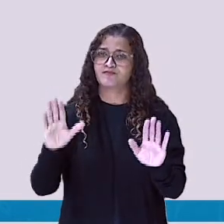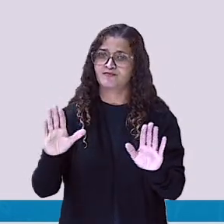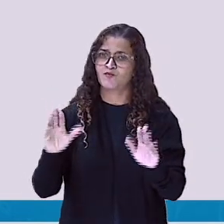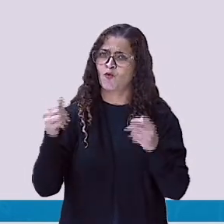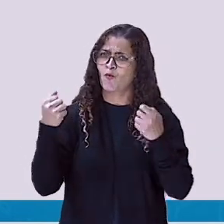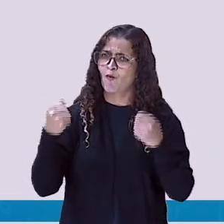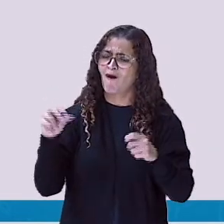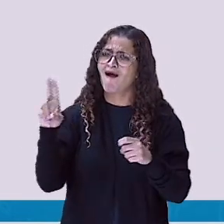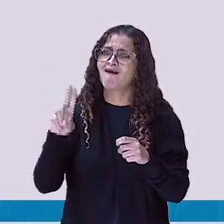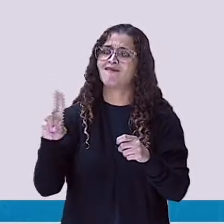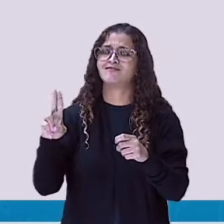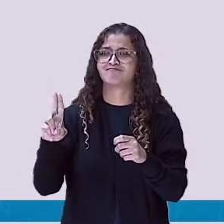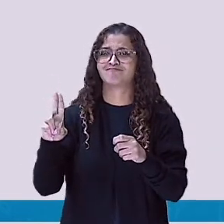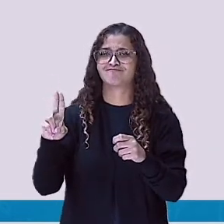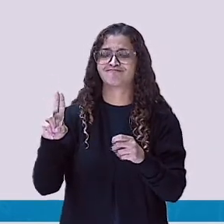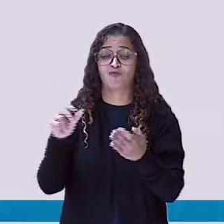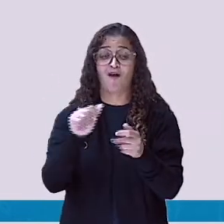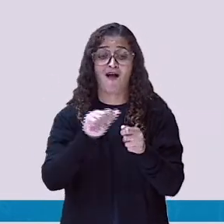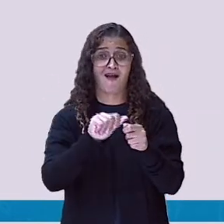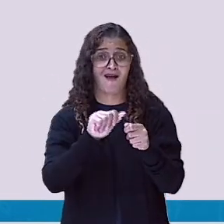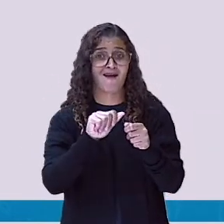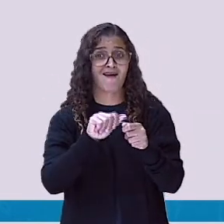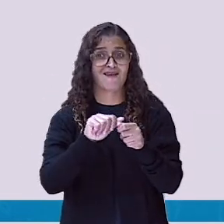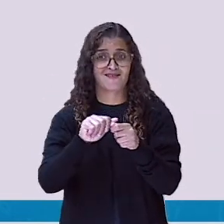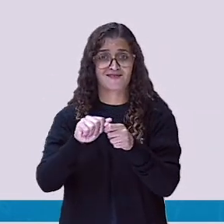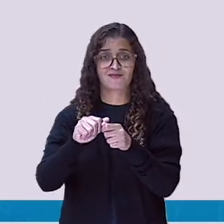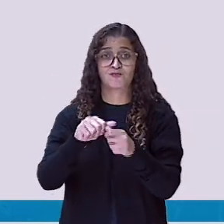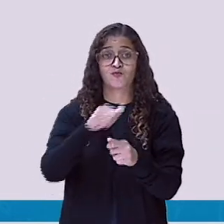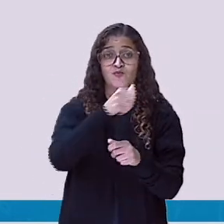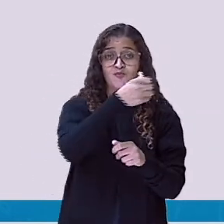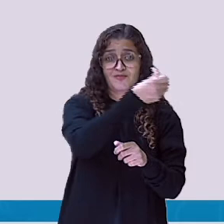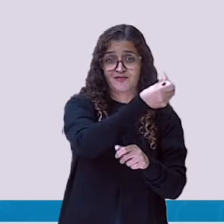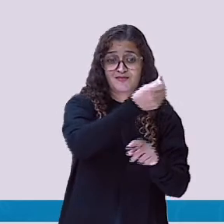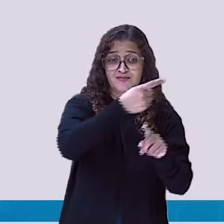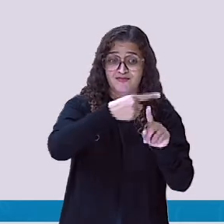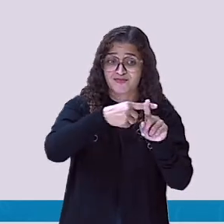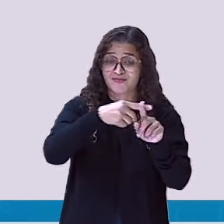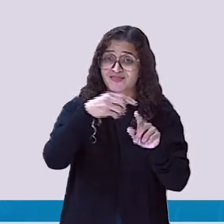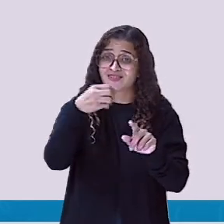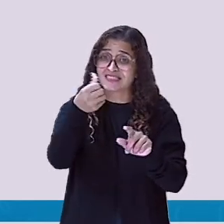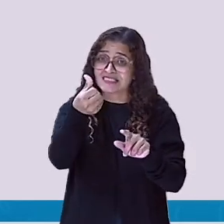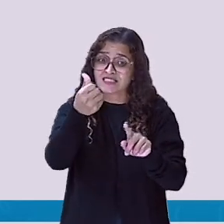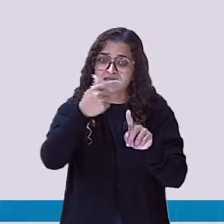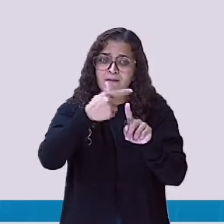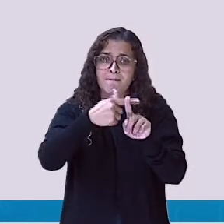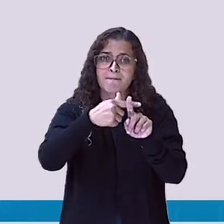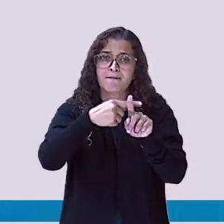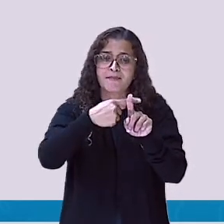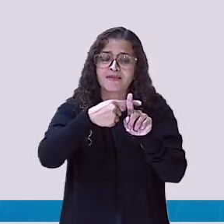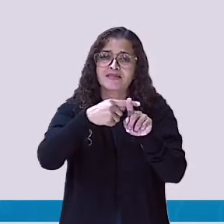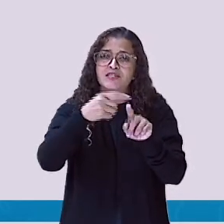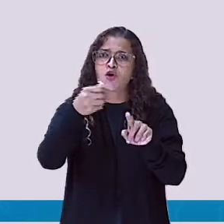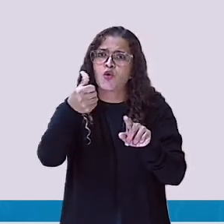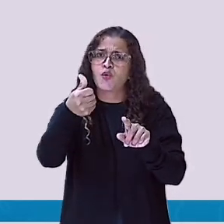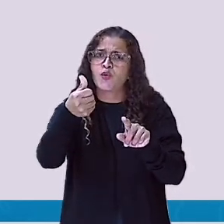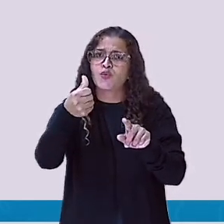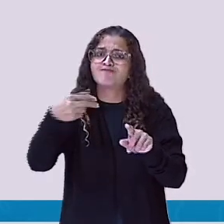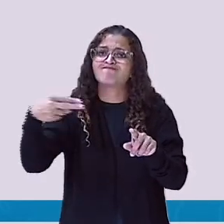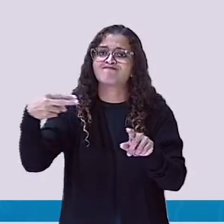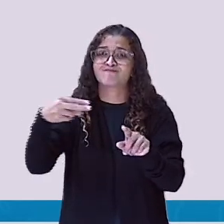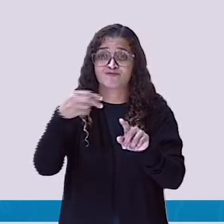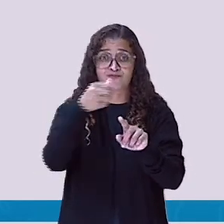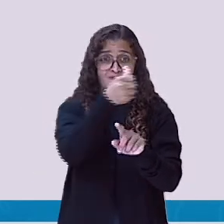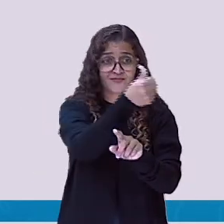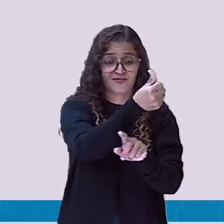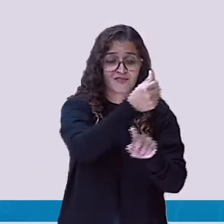fazer o número 6 uma vez, 2 vezes e 3 vezes. 6 mais